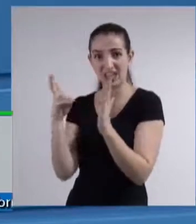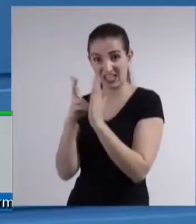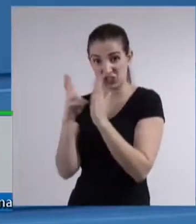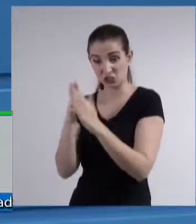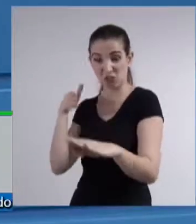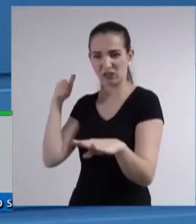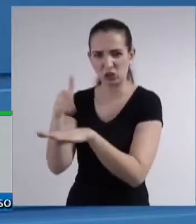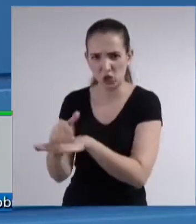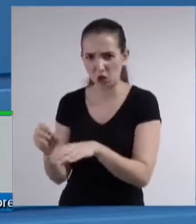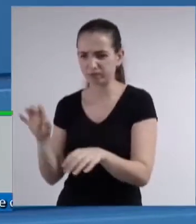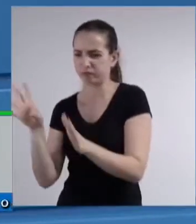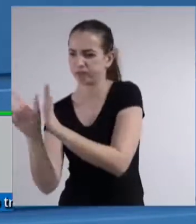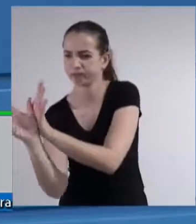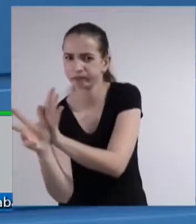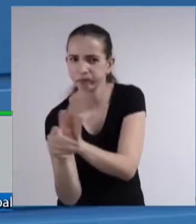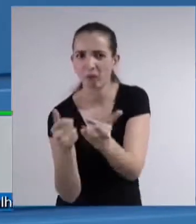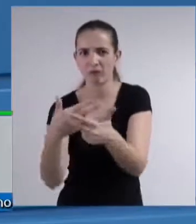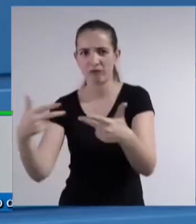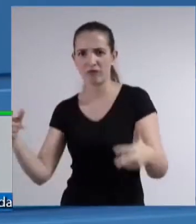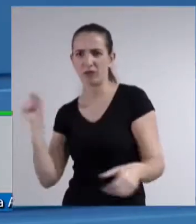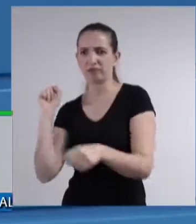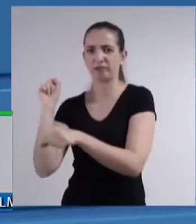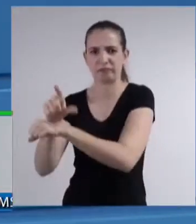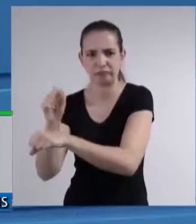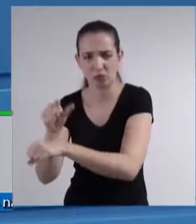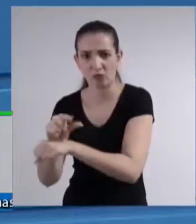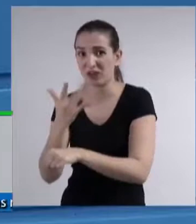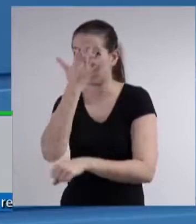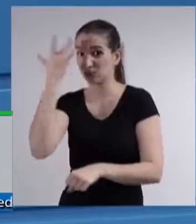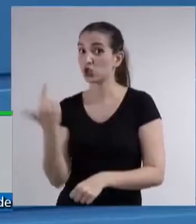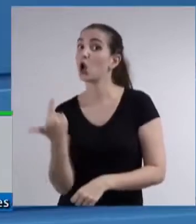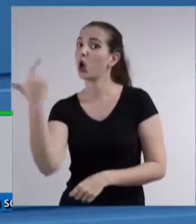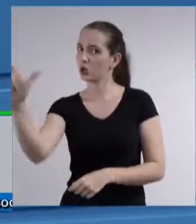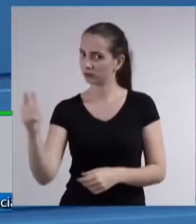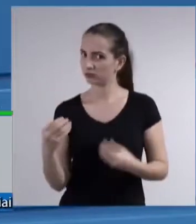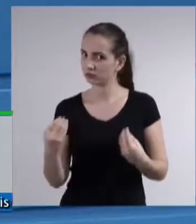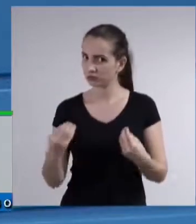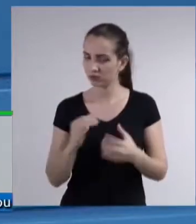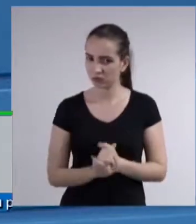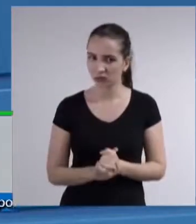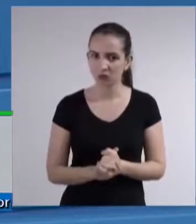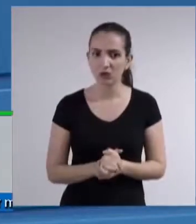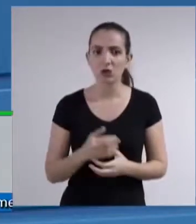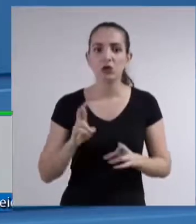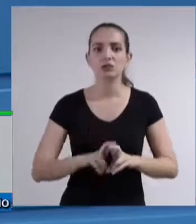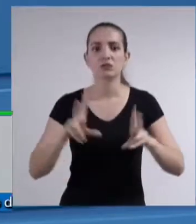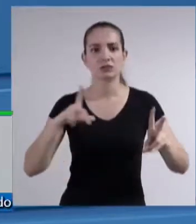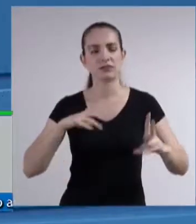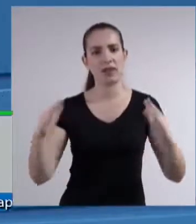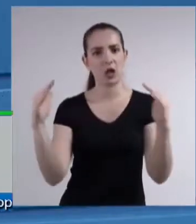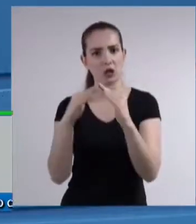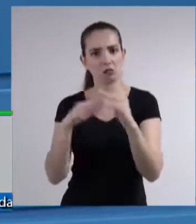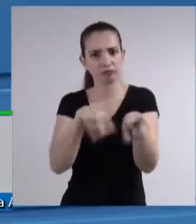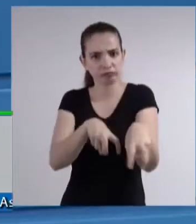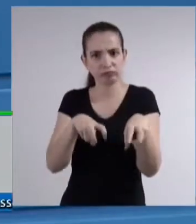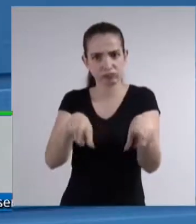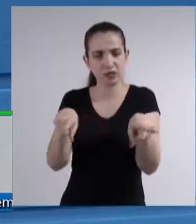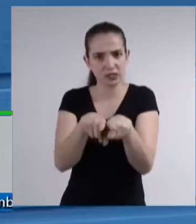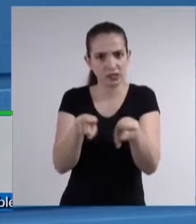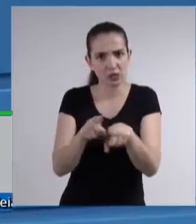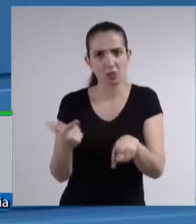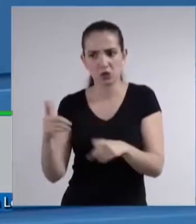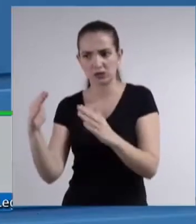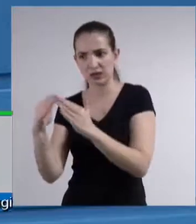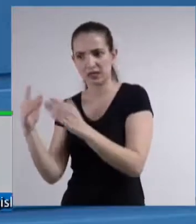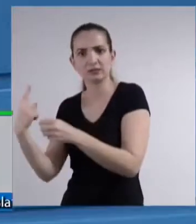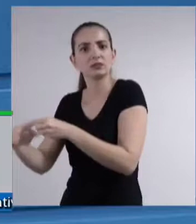desordem. Qual é a diferença de um domicílio urbano de um domicílio rural? É porque o sujeito detém um pedaço de terra que a casa dele pode